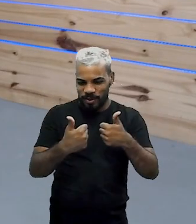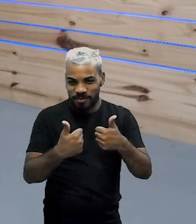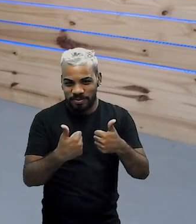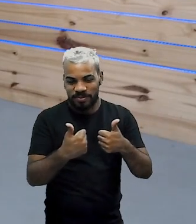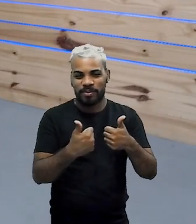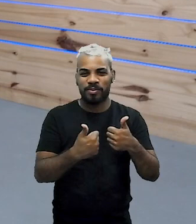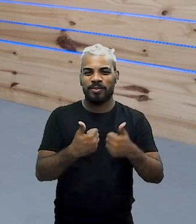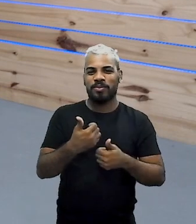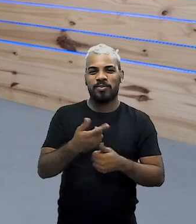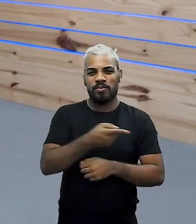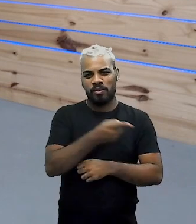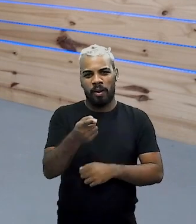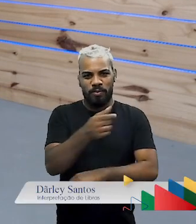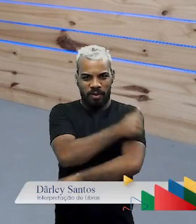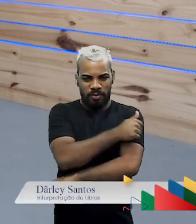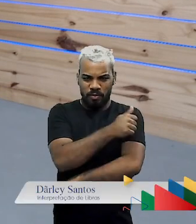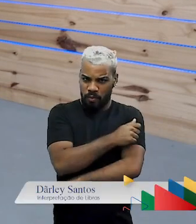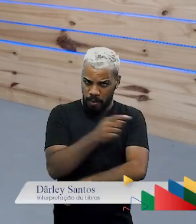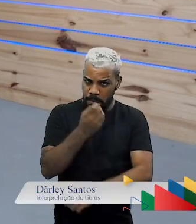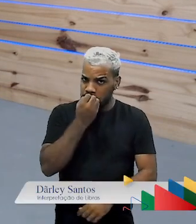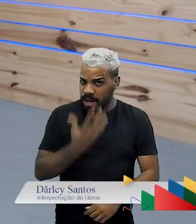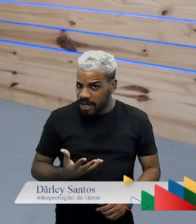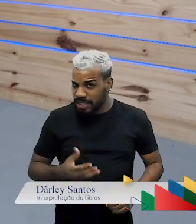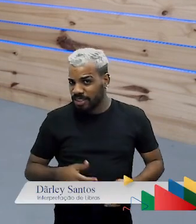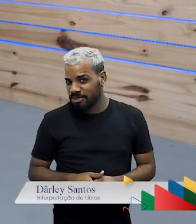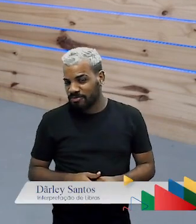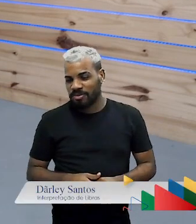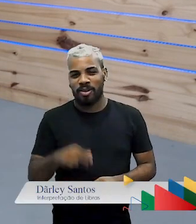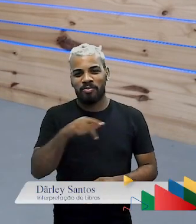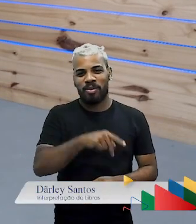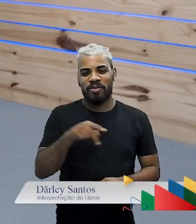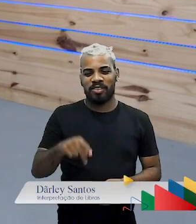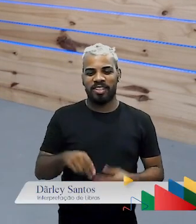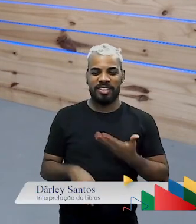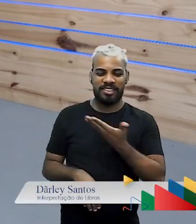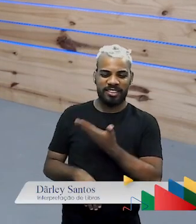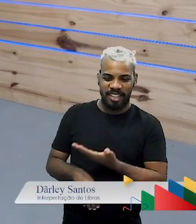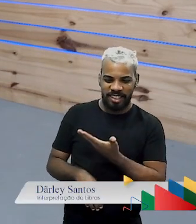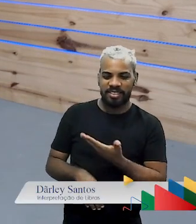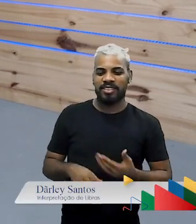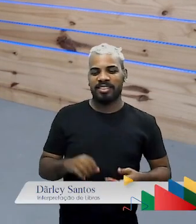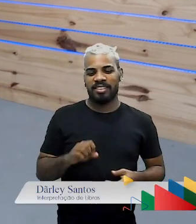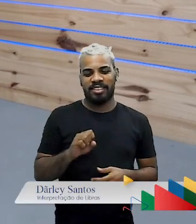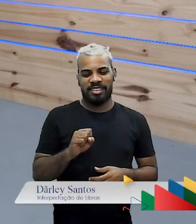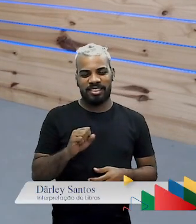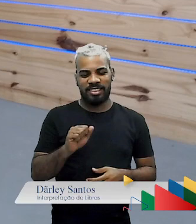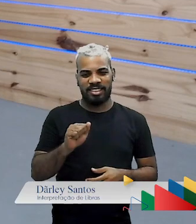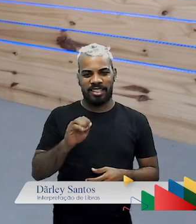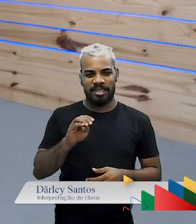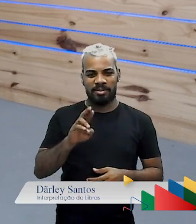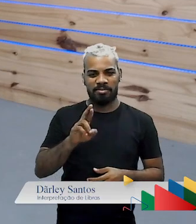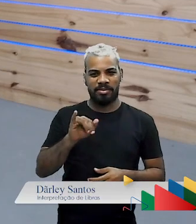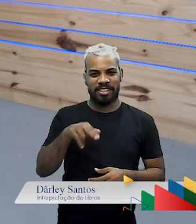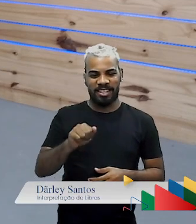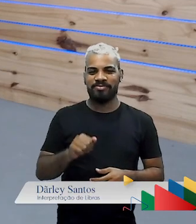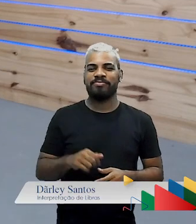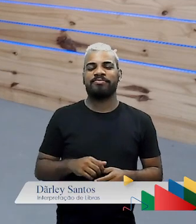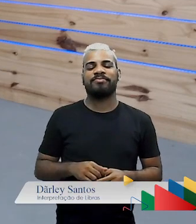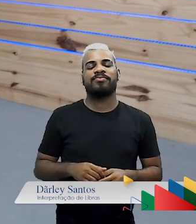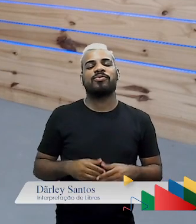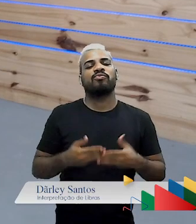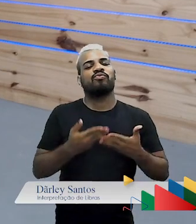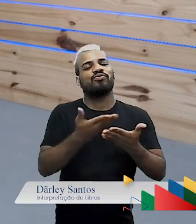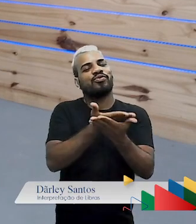estudantes! Olá, estudantes, como vão vocês? Eu sou a professora Sabrina Bonina e a aula de hoje é para você que é nosso aluno